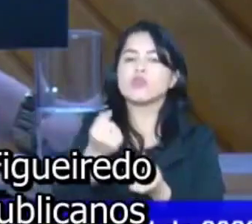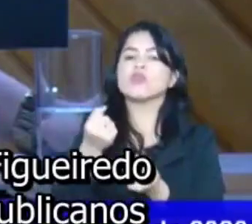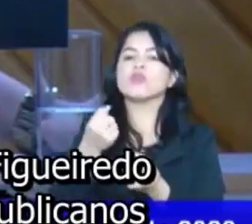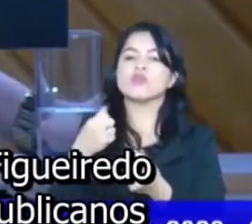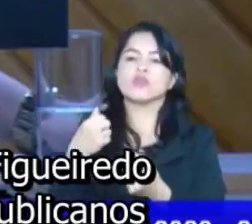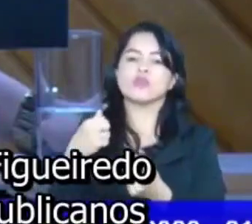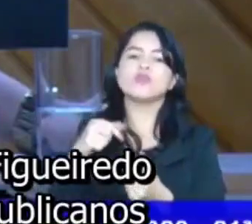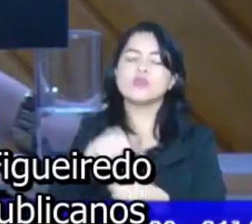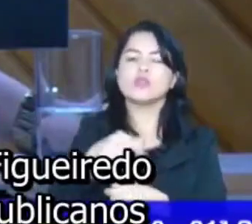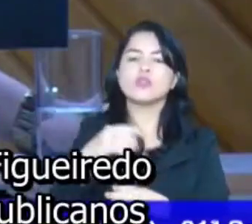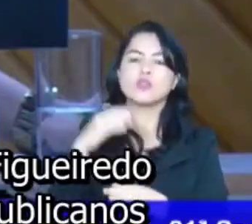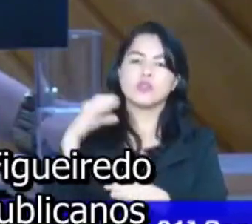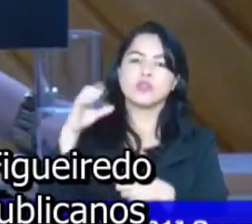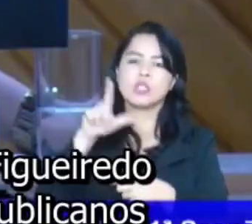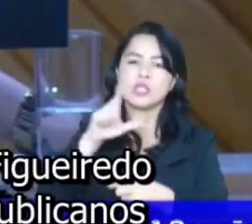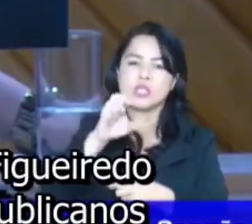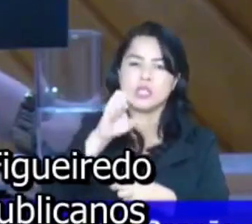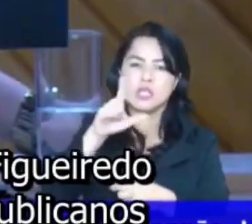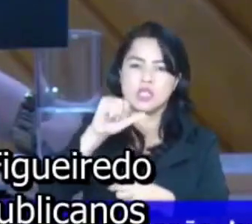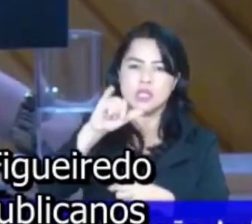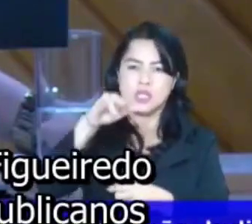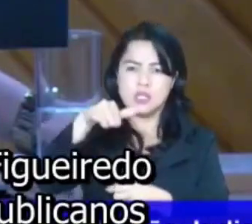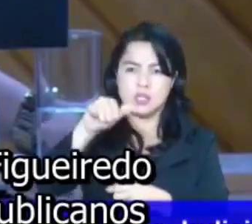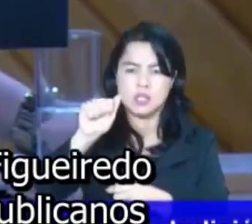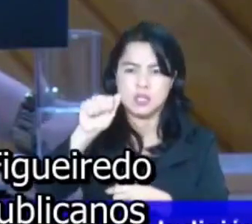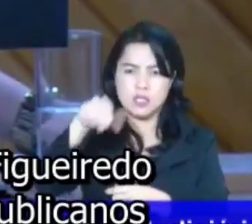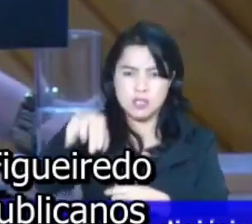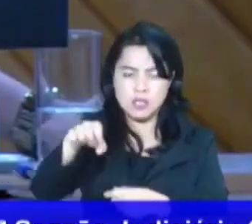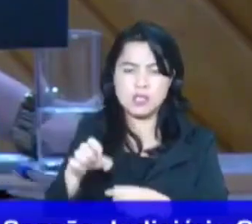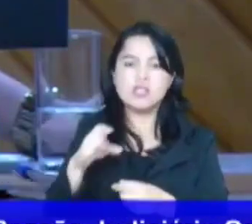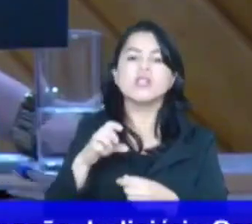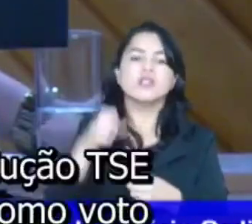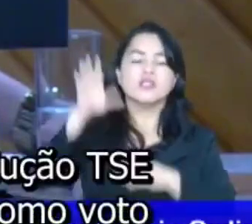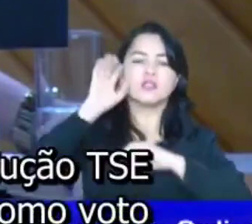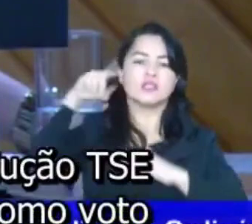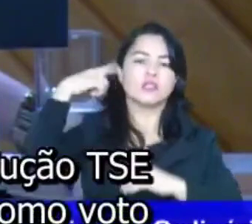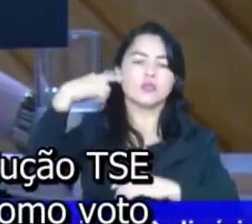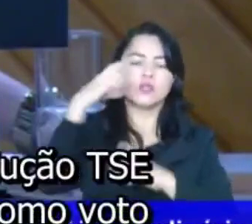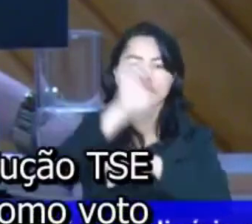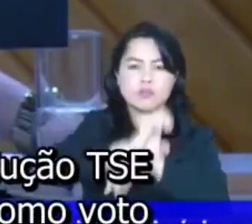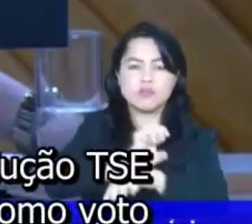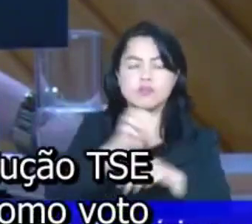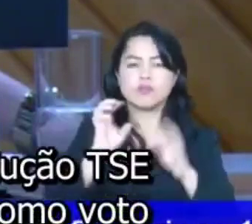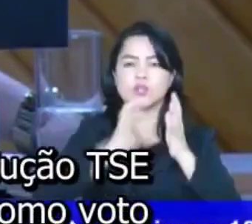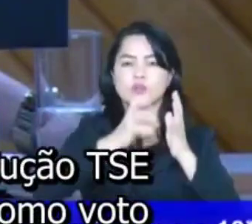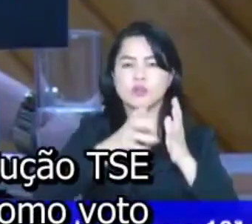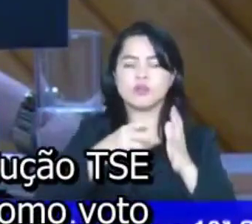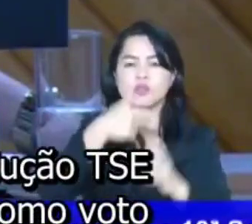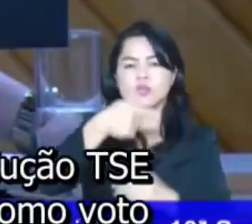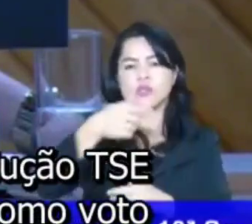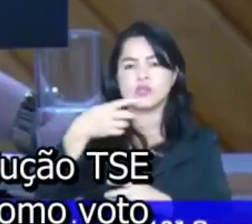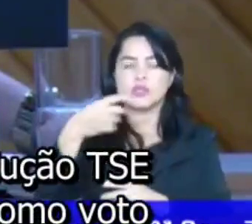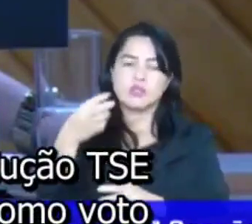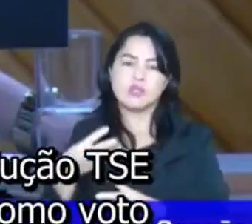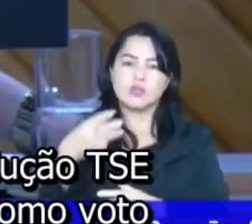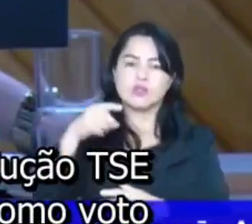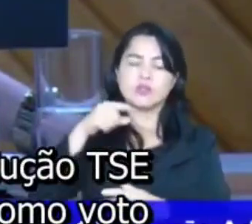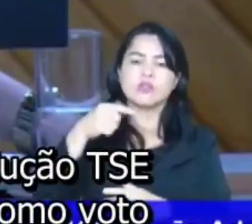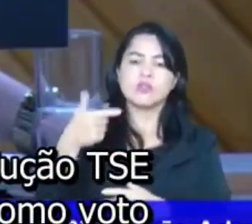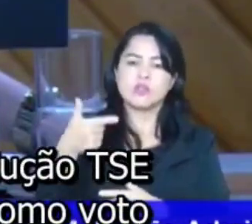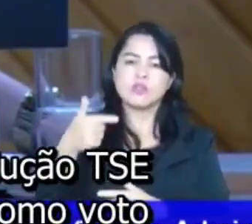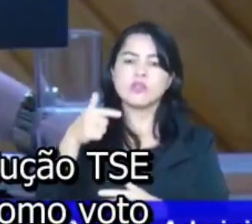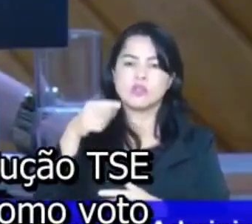de Lelian Figueiredo Vieira, candidata ao cargo de deputado estadual pelo Republicano, nos termos do artigo 74, inciso 2, da